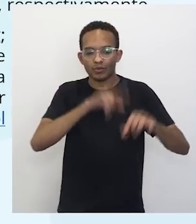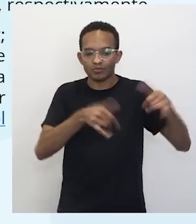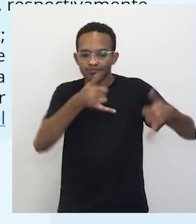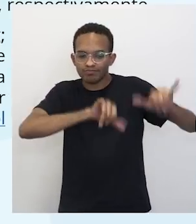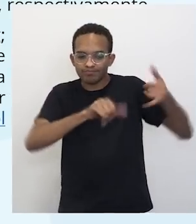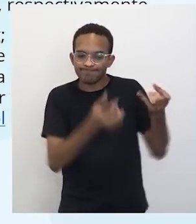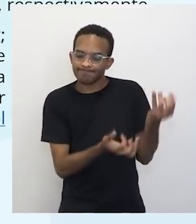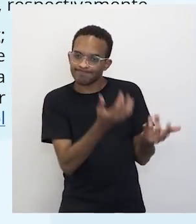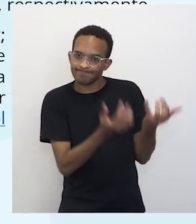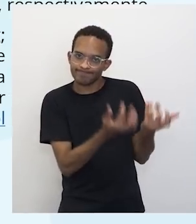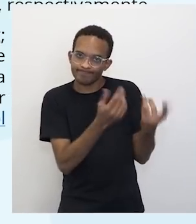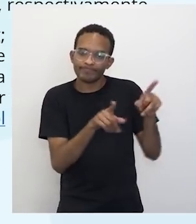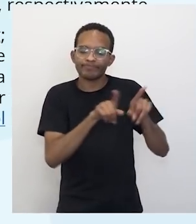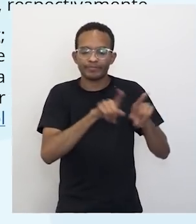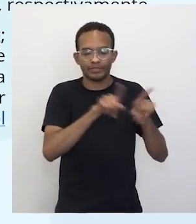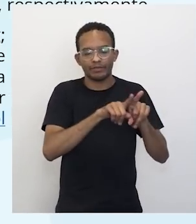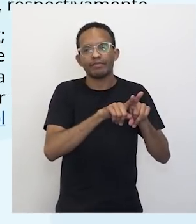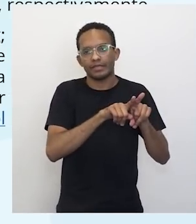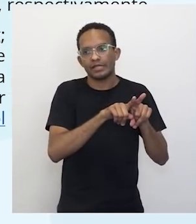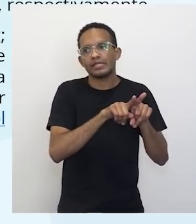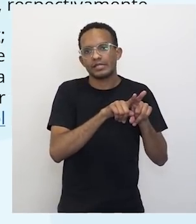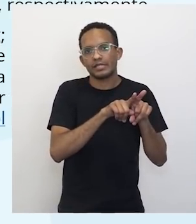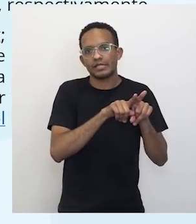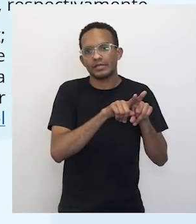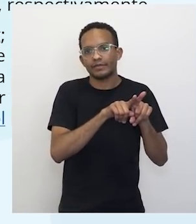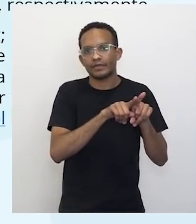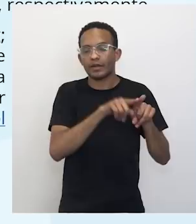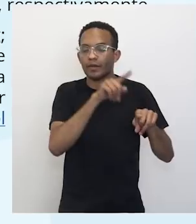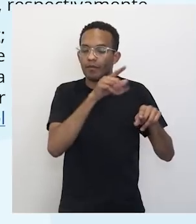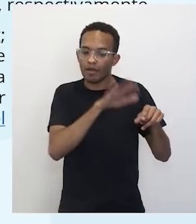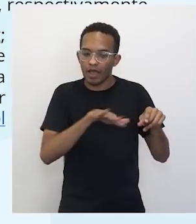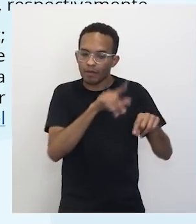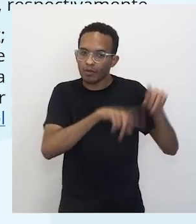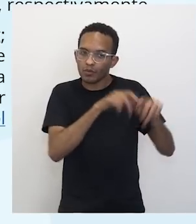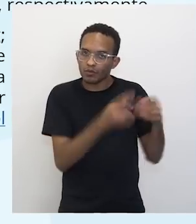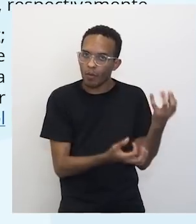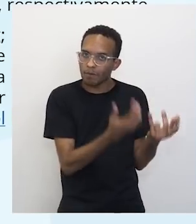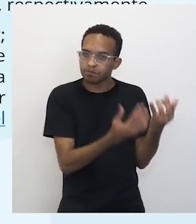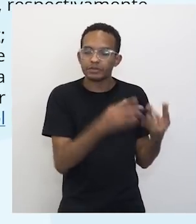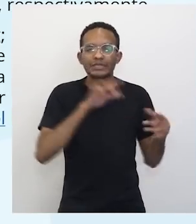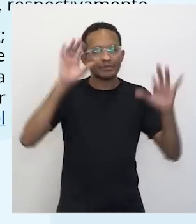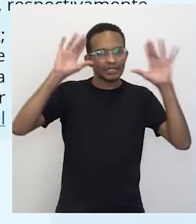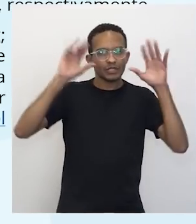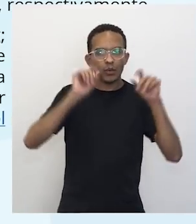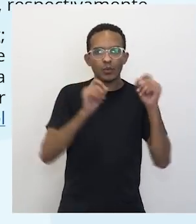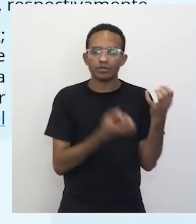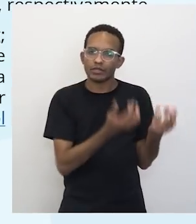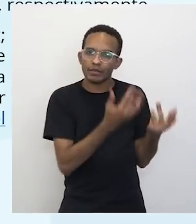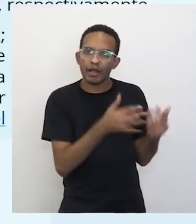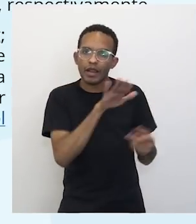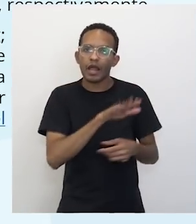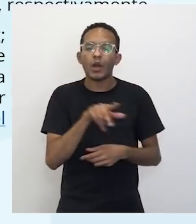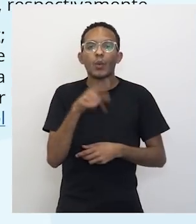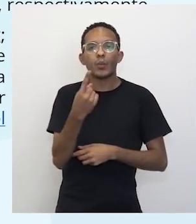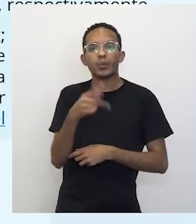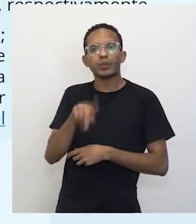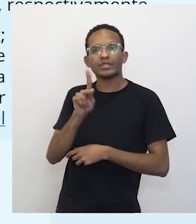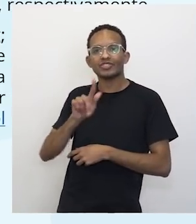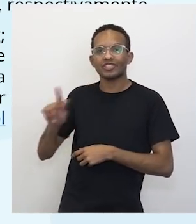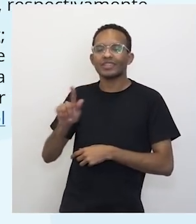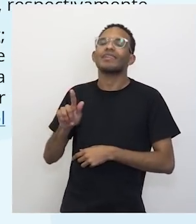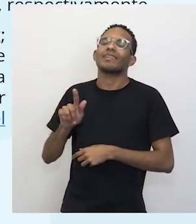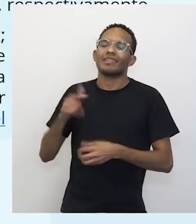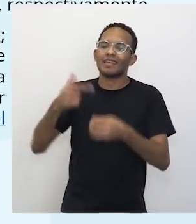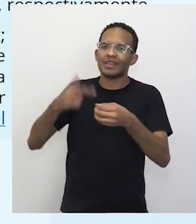né? Do que nós estamos aí, da matéria que está sendo queimada, né? Então, a gente pode pensar que queimar 1 quilo de gasolina libera tanta energia, né?